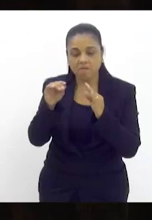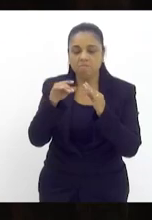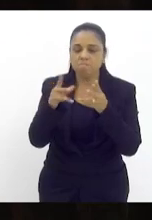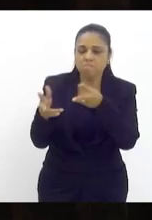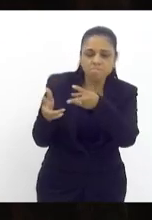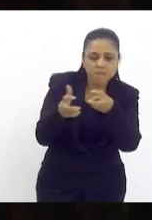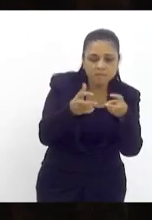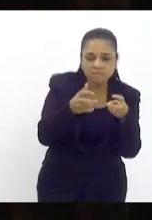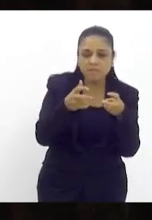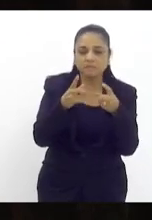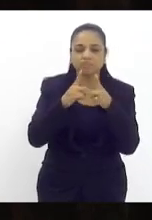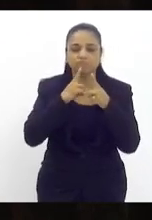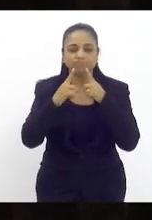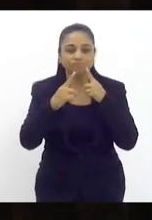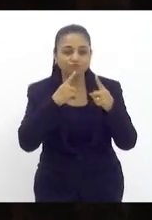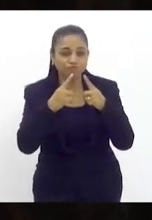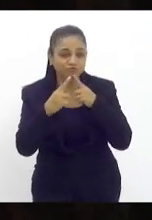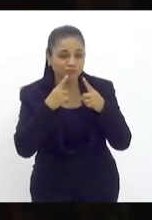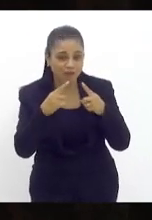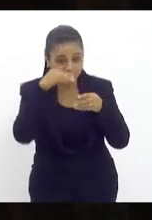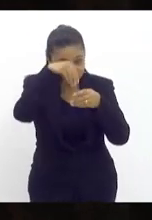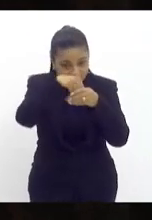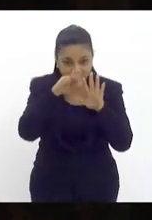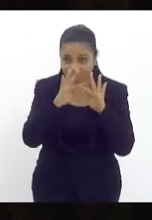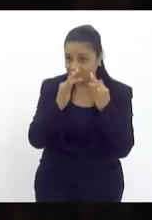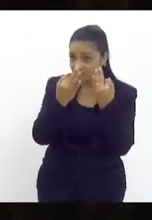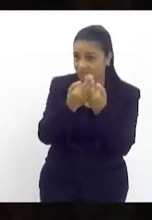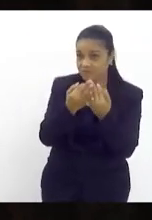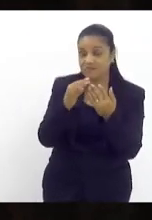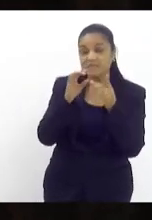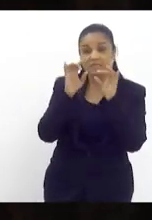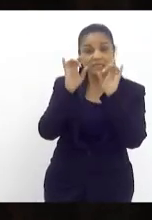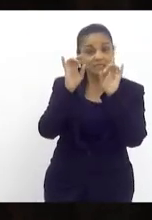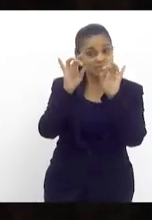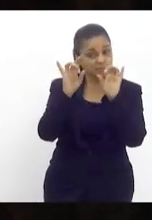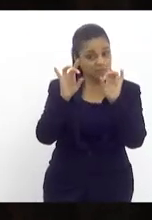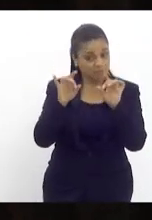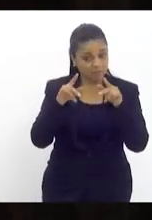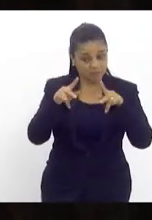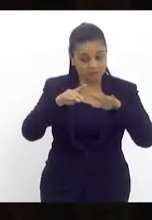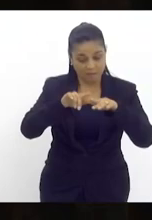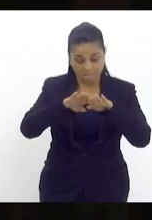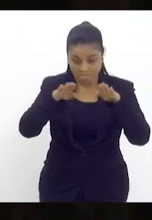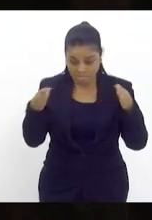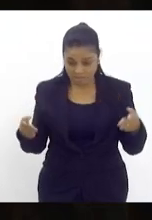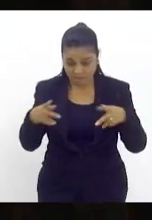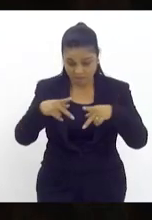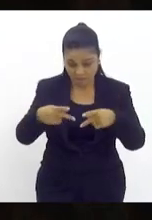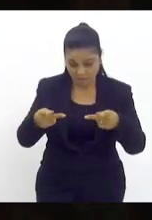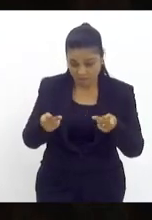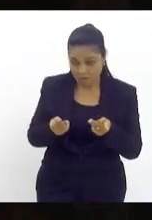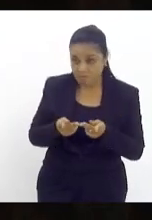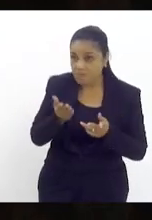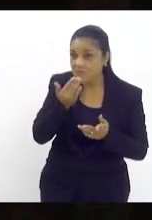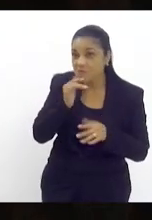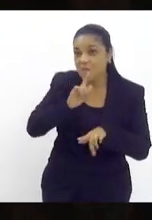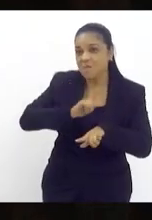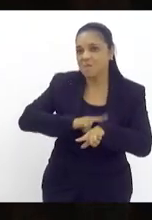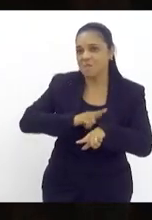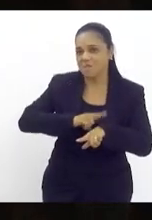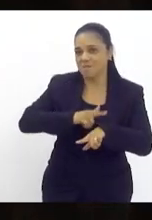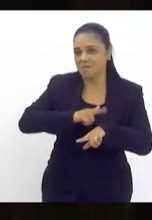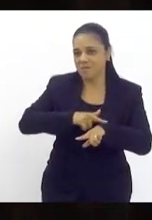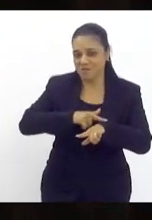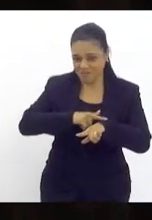do diálogo na família, e especialmente nas refeições. A gente fez uma campanha que chamava Refeições em Família,